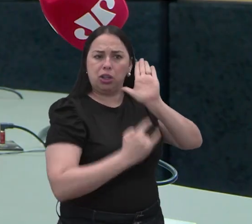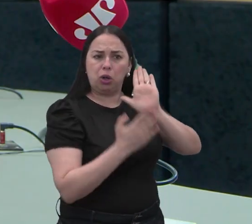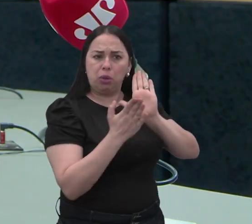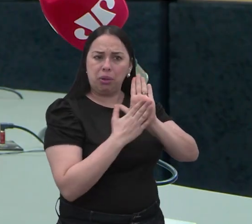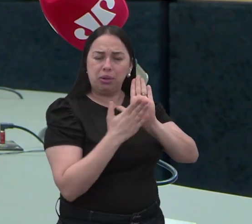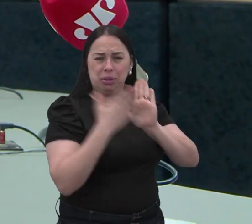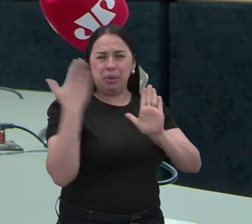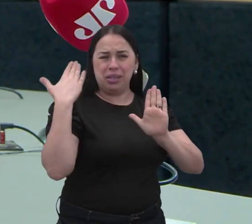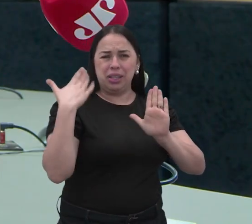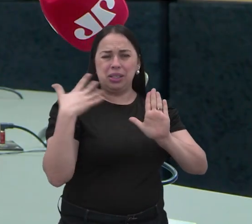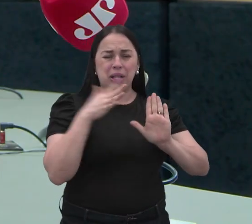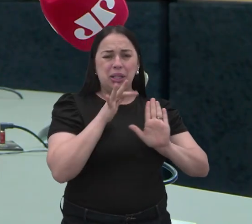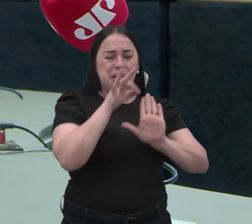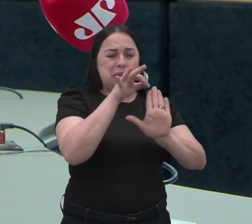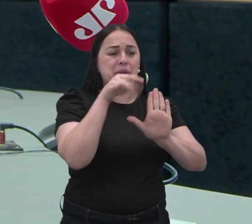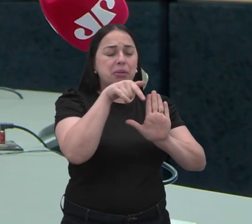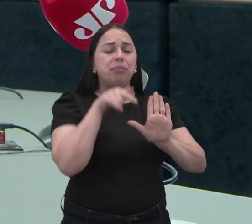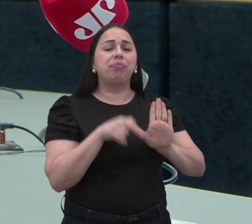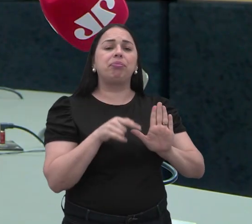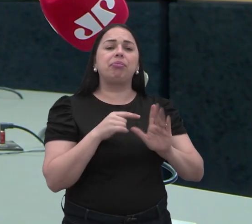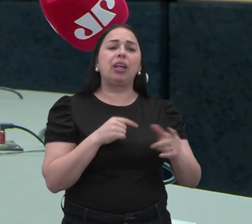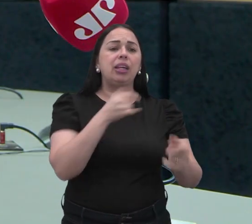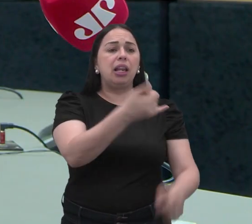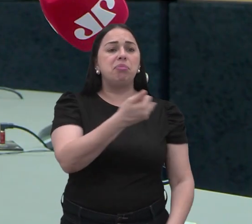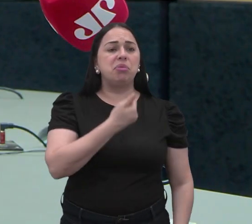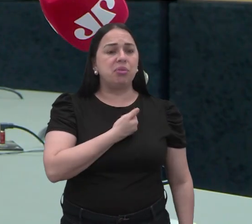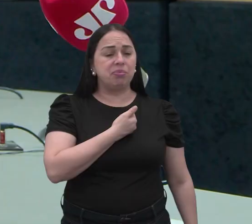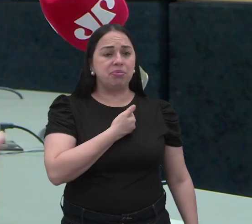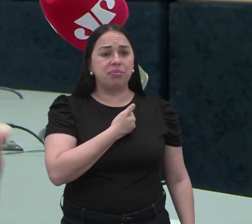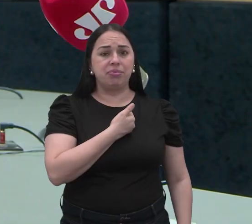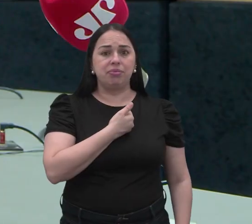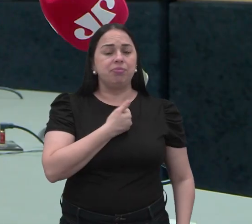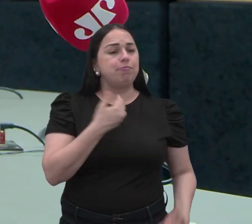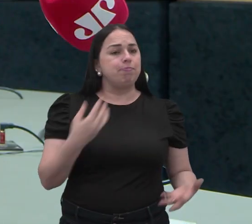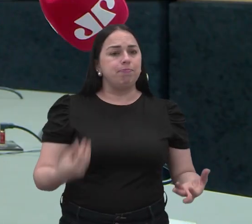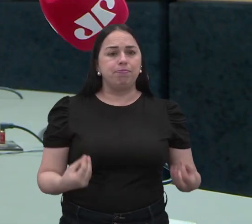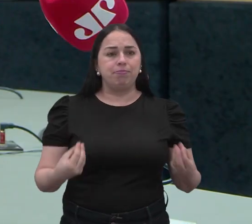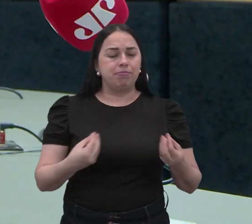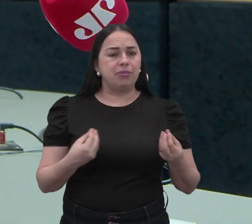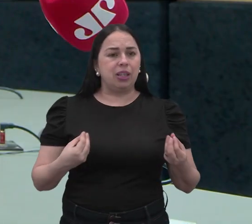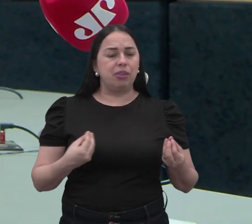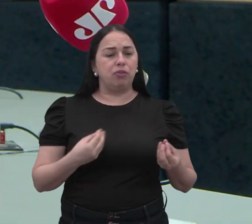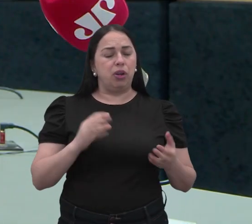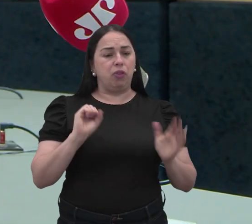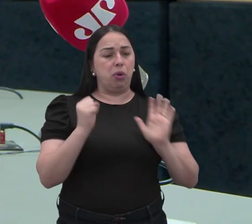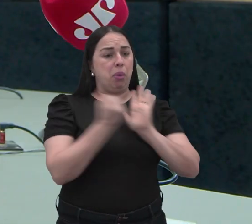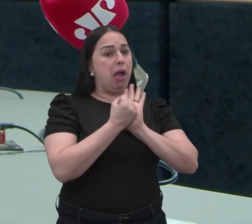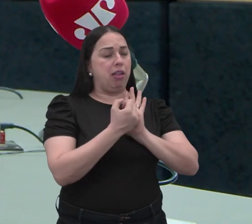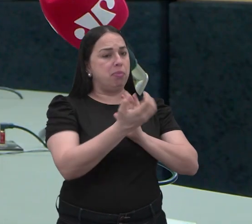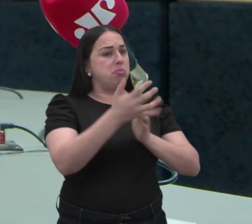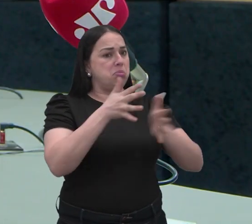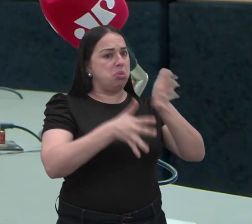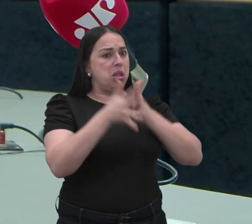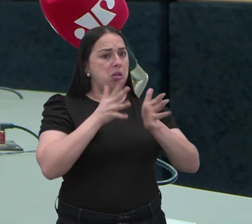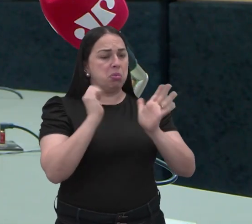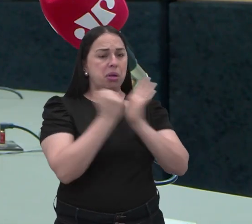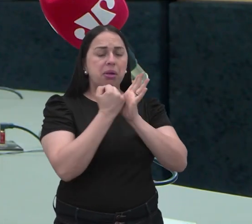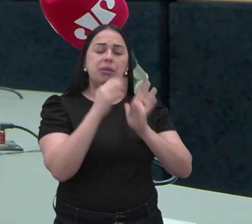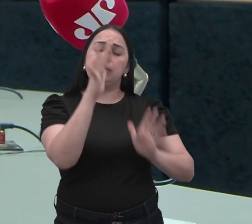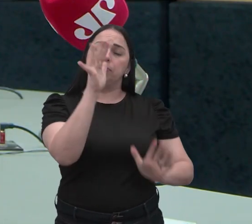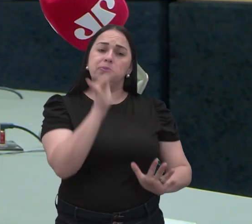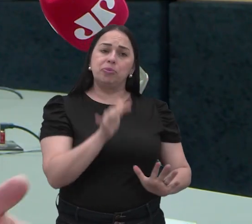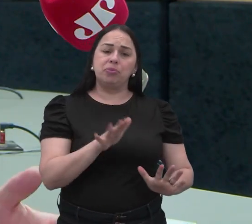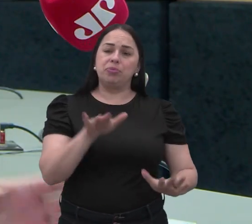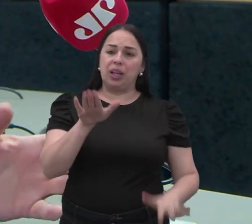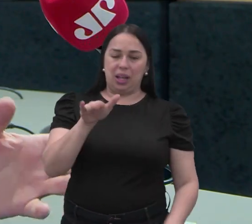na época isso. E eu lembro que o Antônio Leite, para mim isso foi uma situação bem marcante, porque ele chegou para